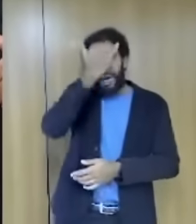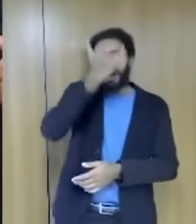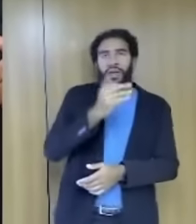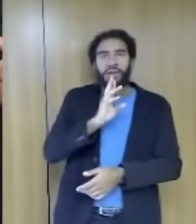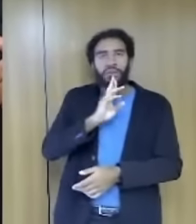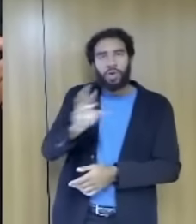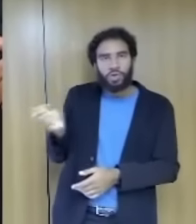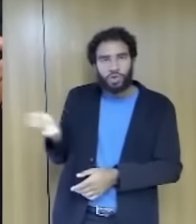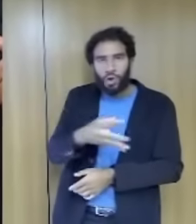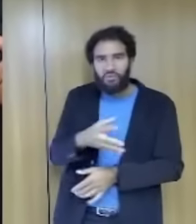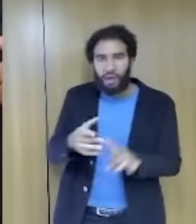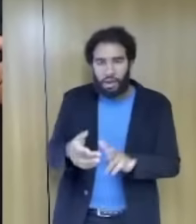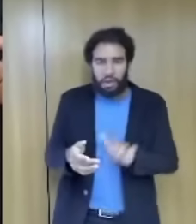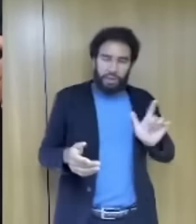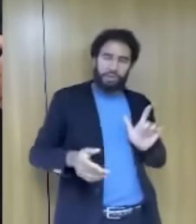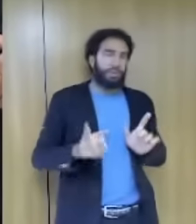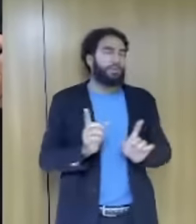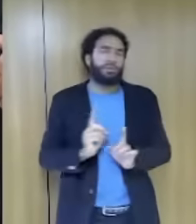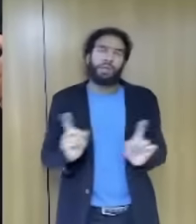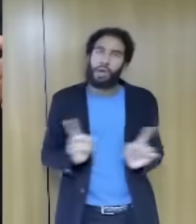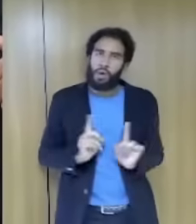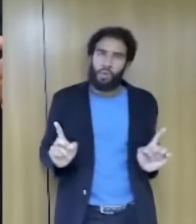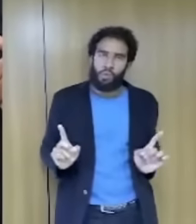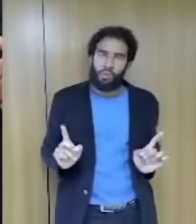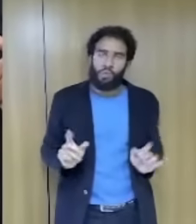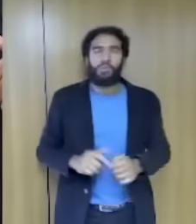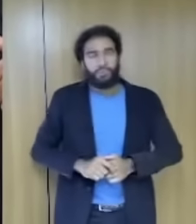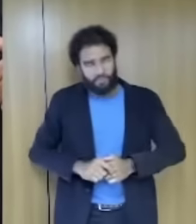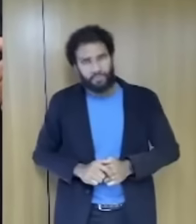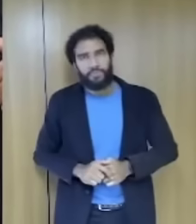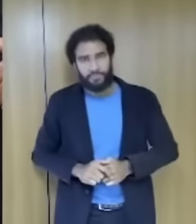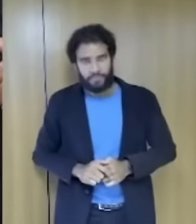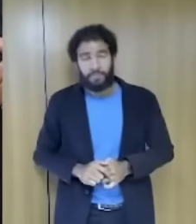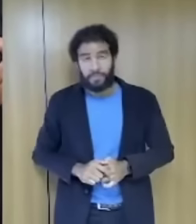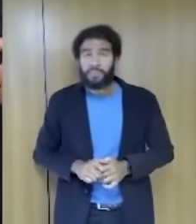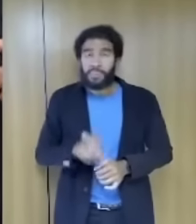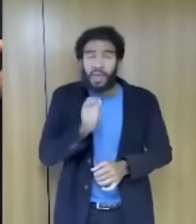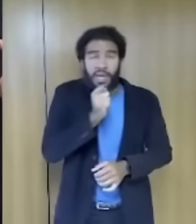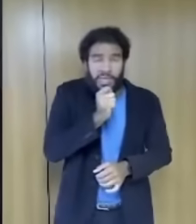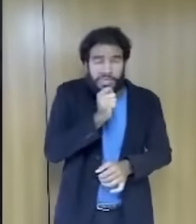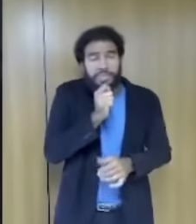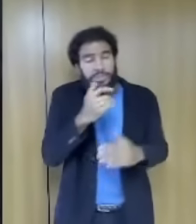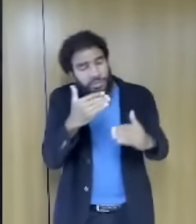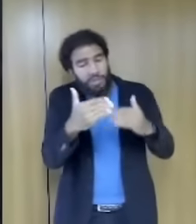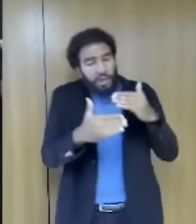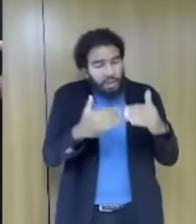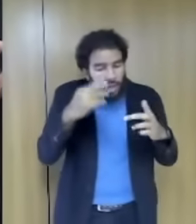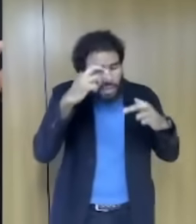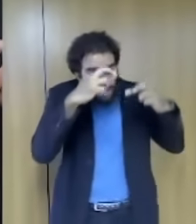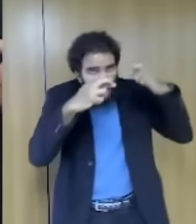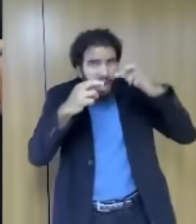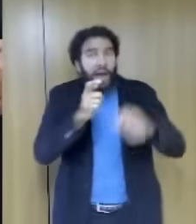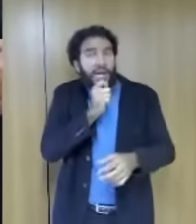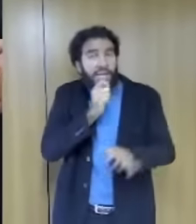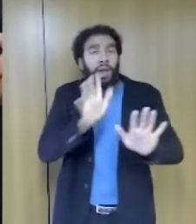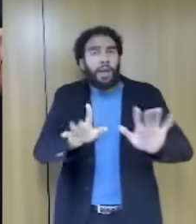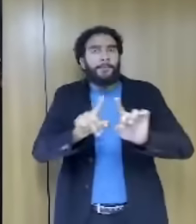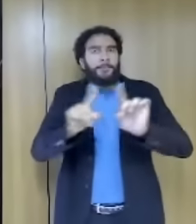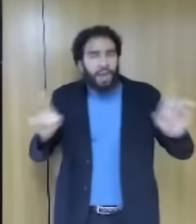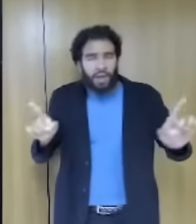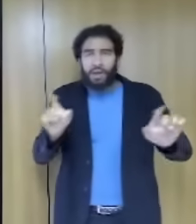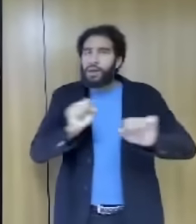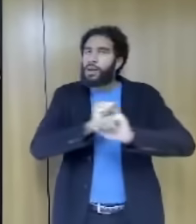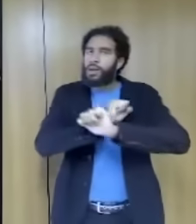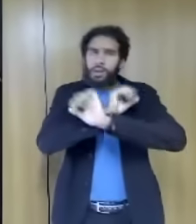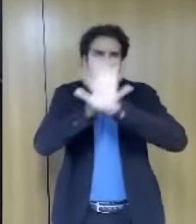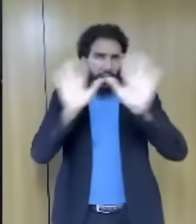porque, evidentemente, são diligências que ainda ocorrerão. Mas, obviamente, em